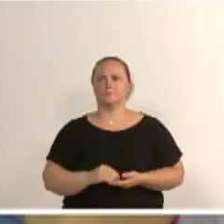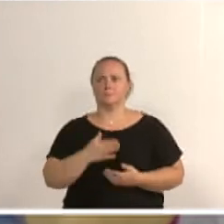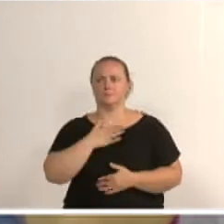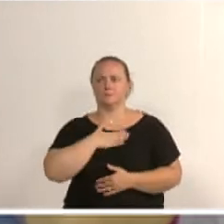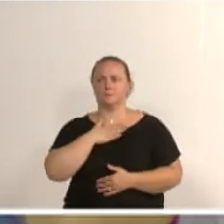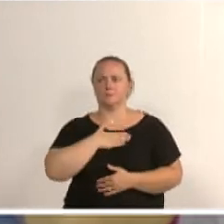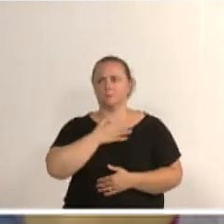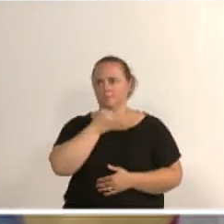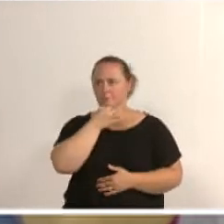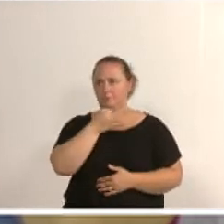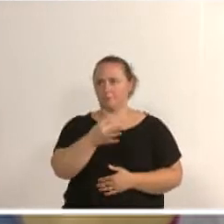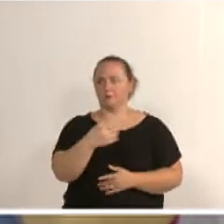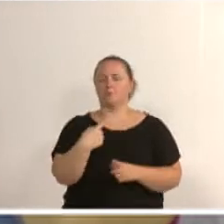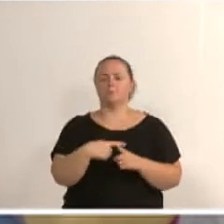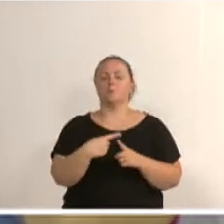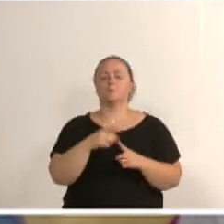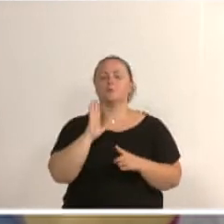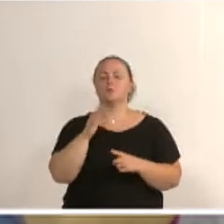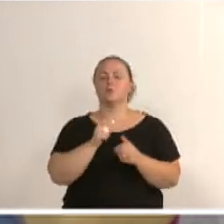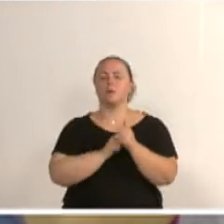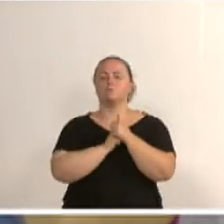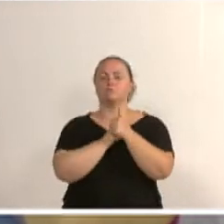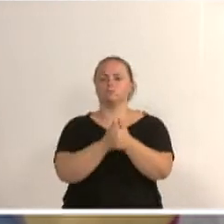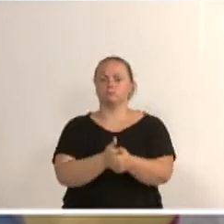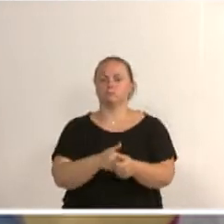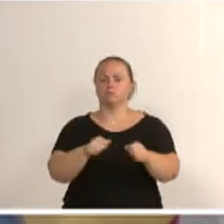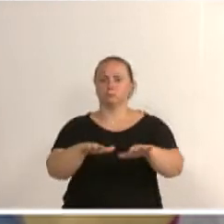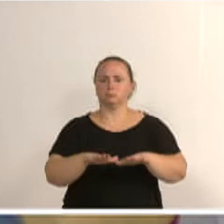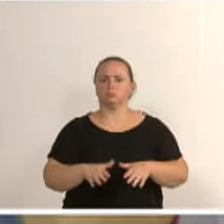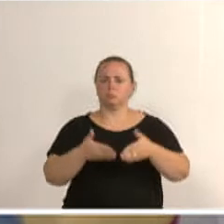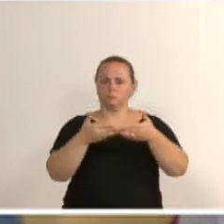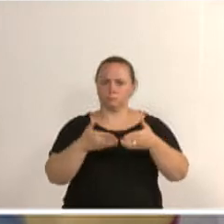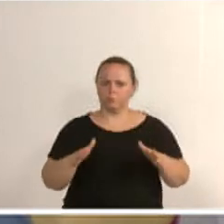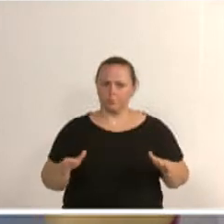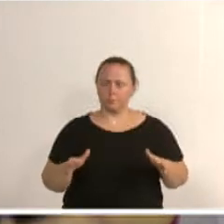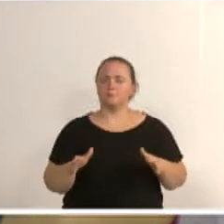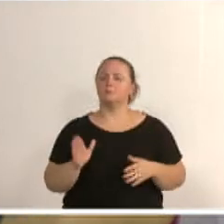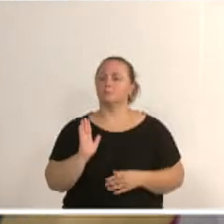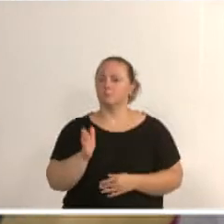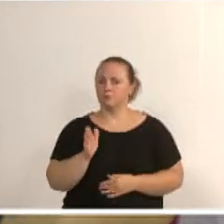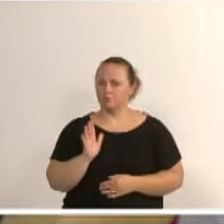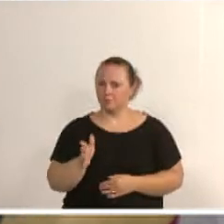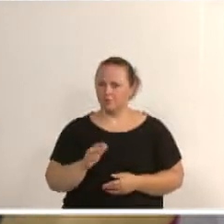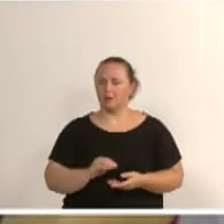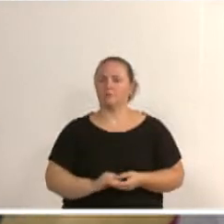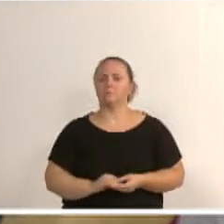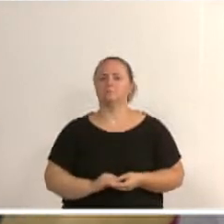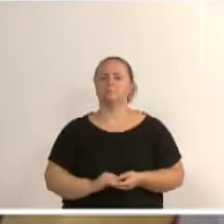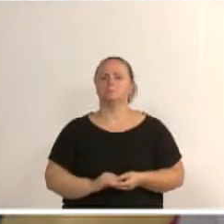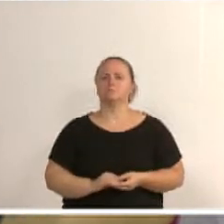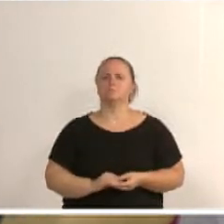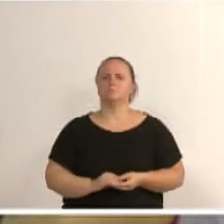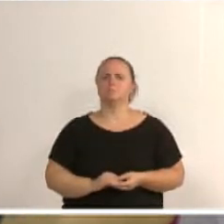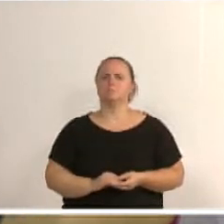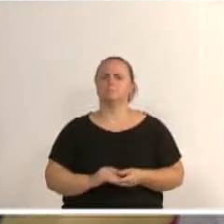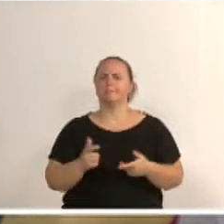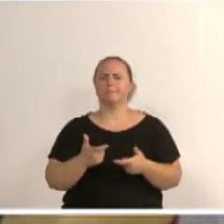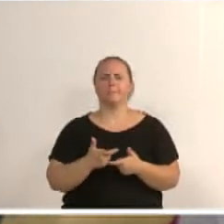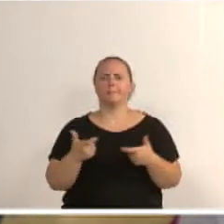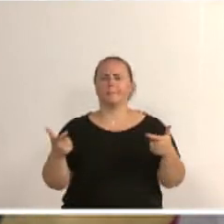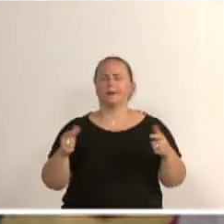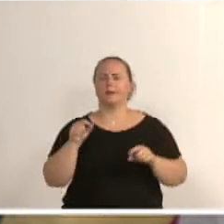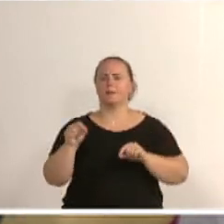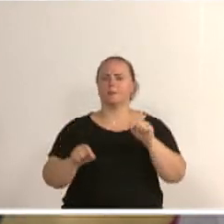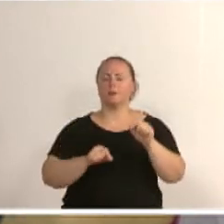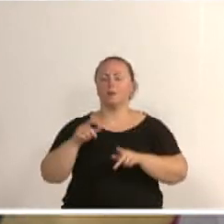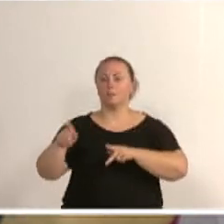nesse sentido, porque eu já acompanhei audiências públicas nessa casa e muitas vezes as demandas da audiência pública do que vocês, do que a população